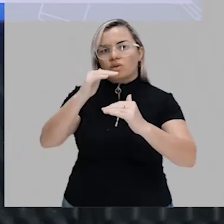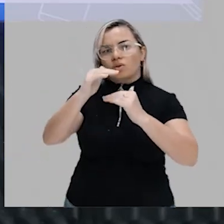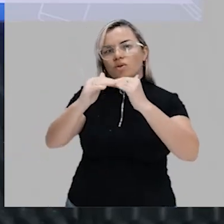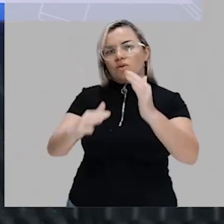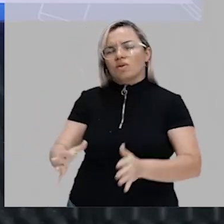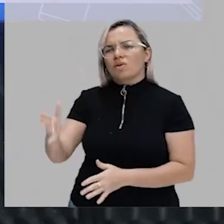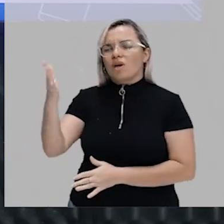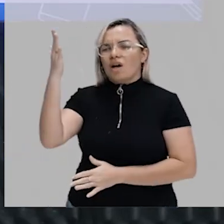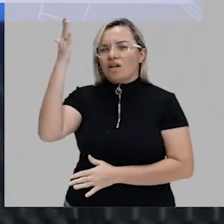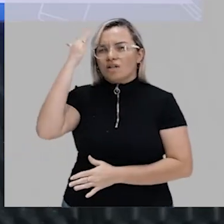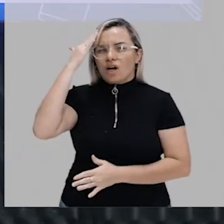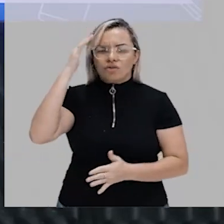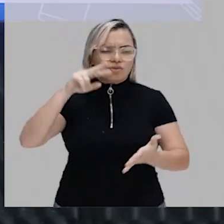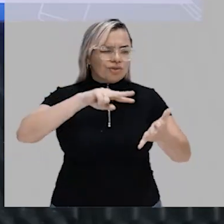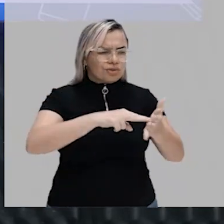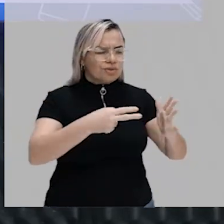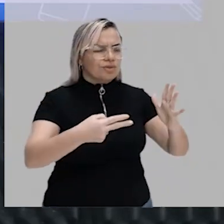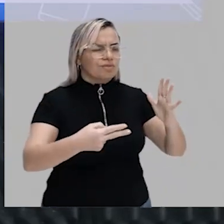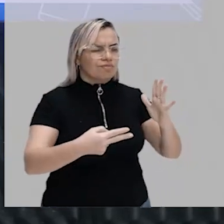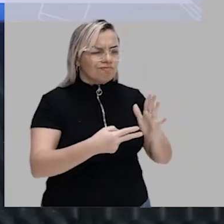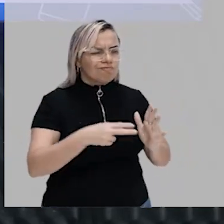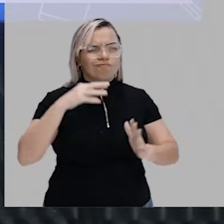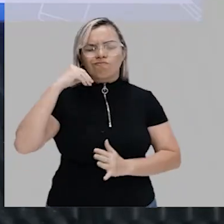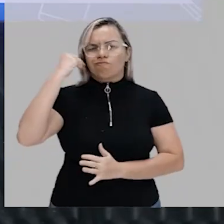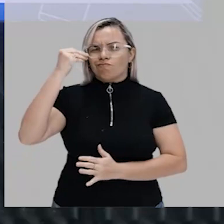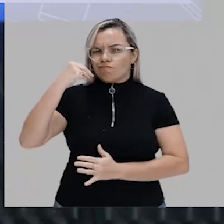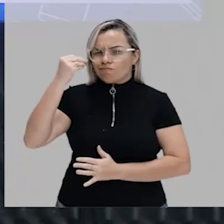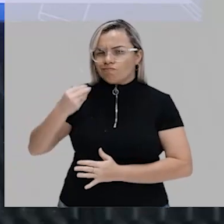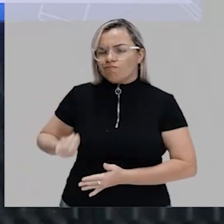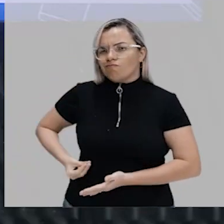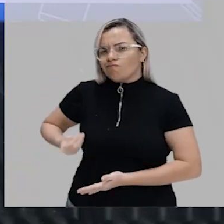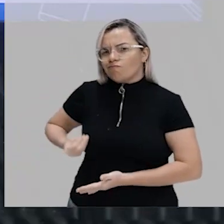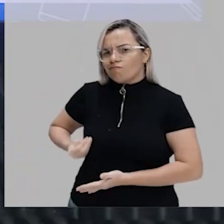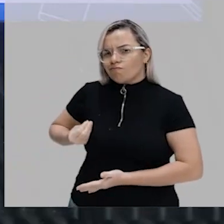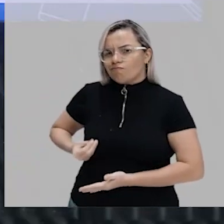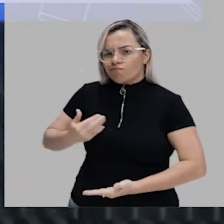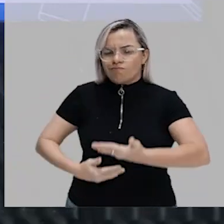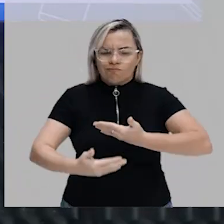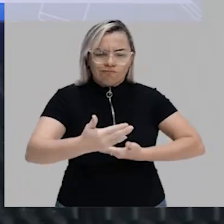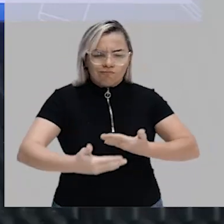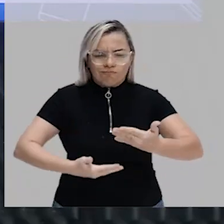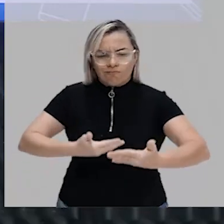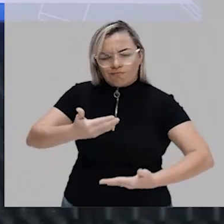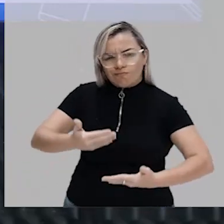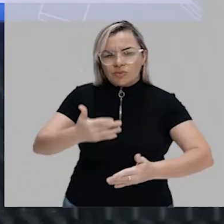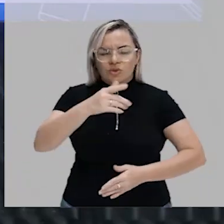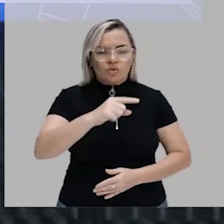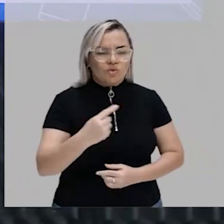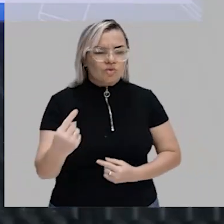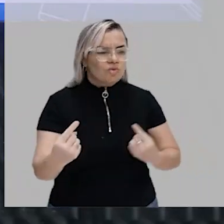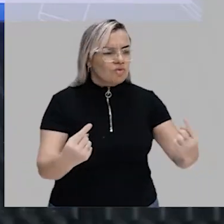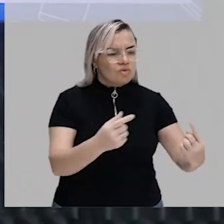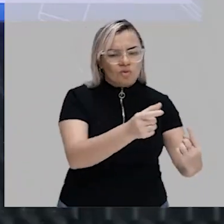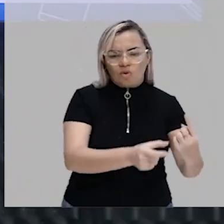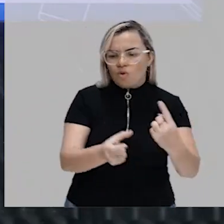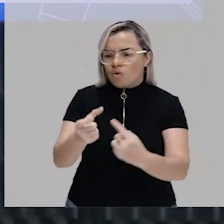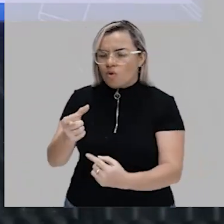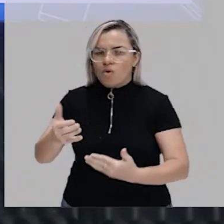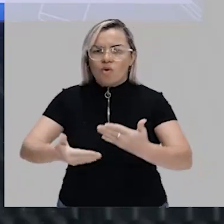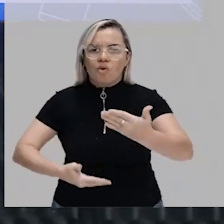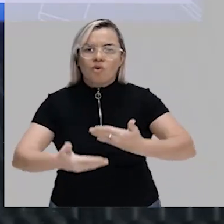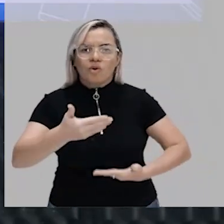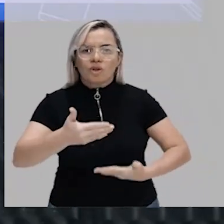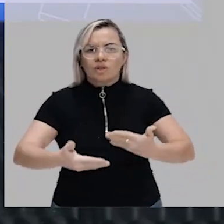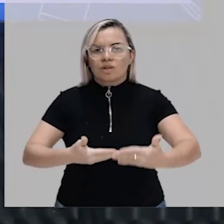para dar um sentido à sua experiência vivenciada e compartilhada com os outros, é uma forma de conhecimento. Então, olha